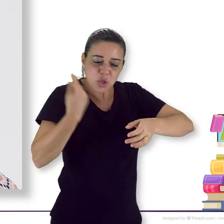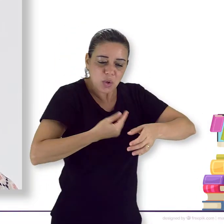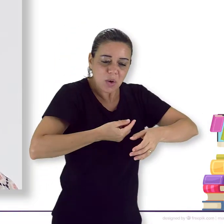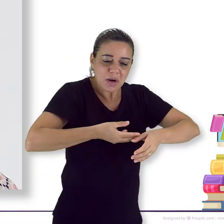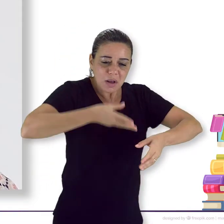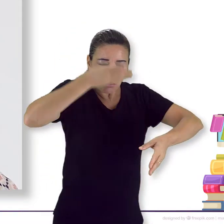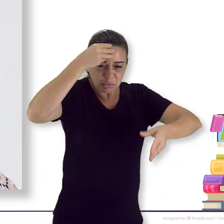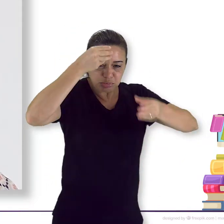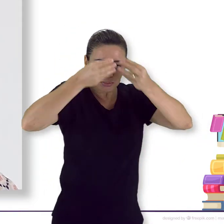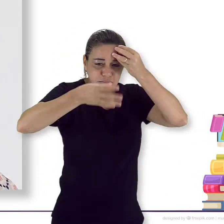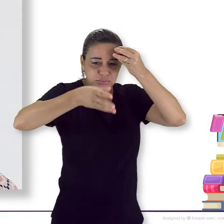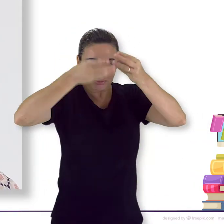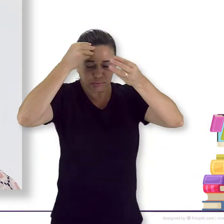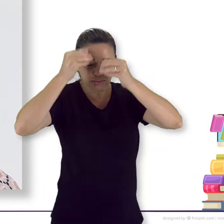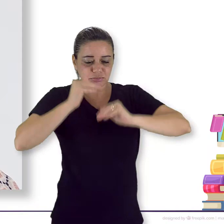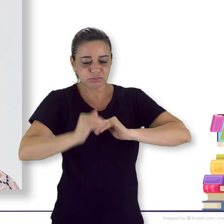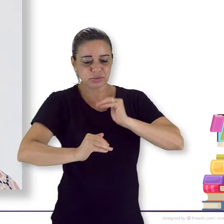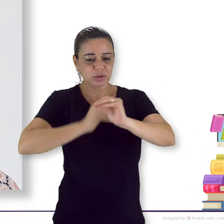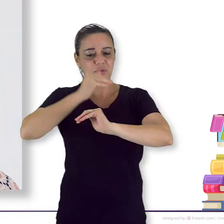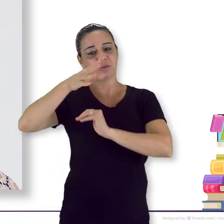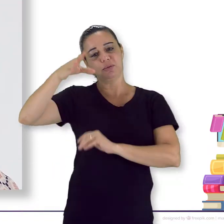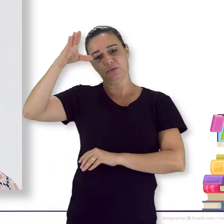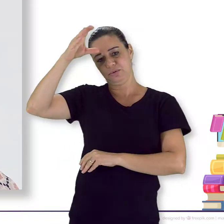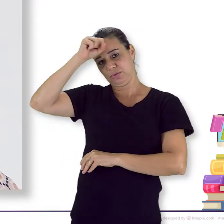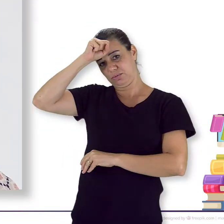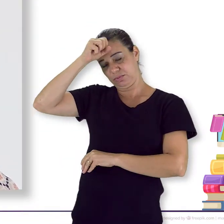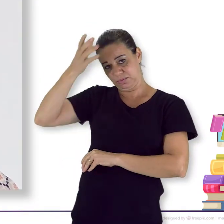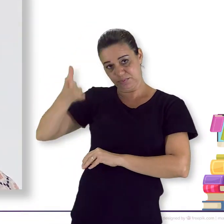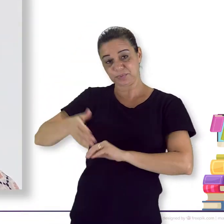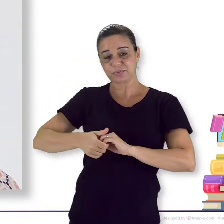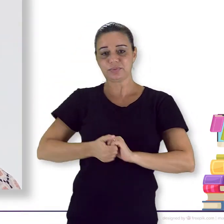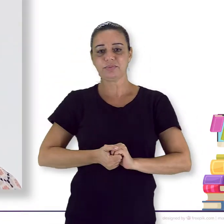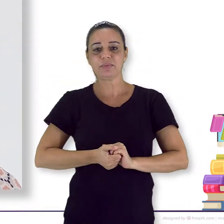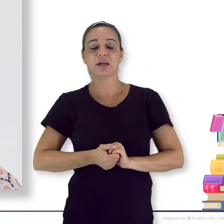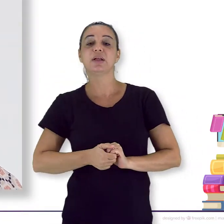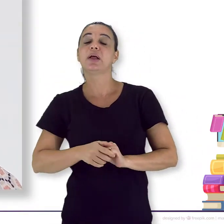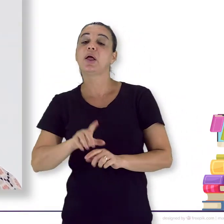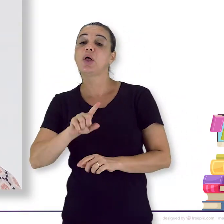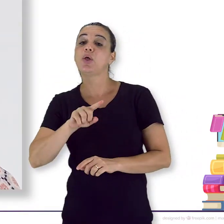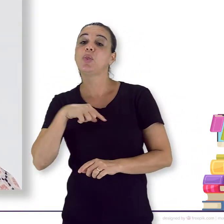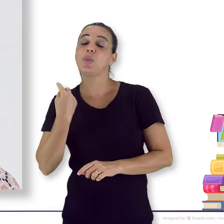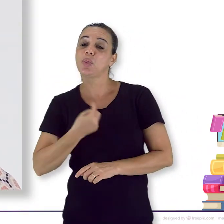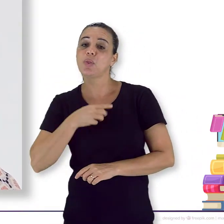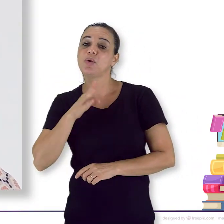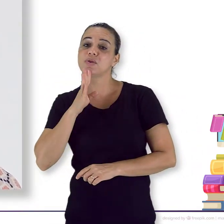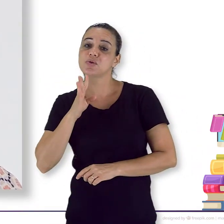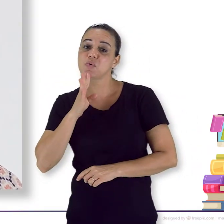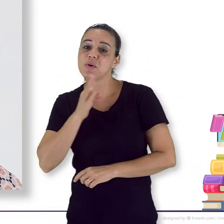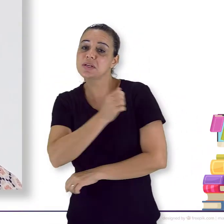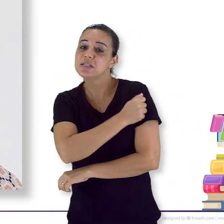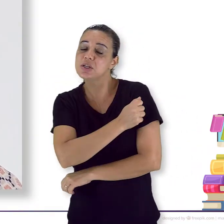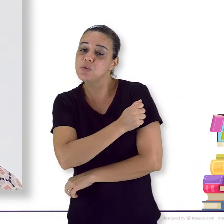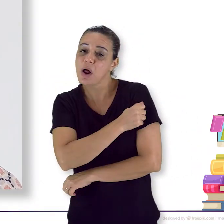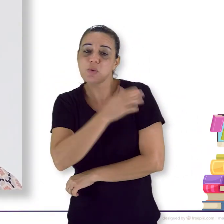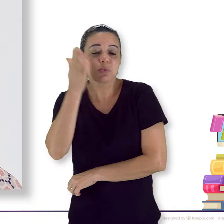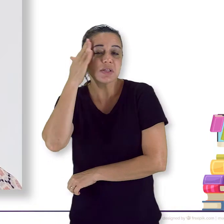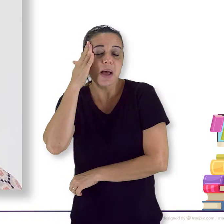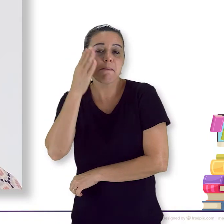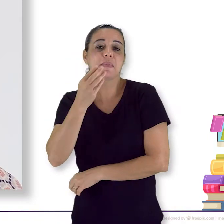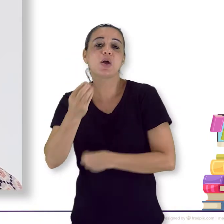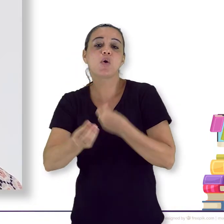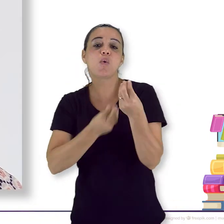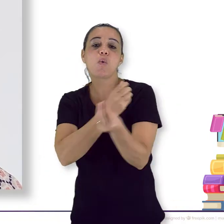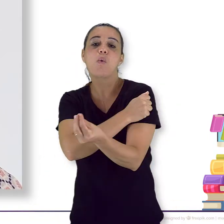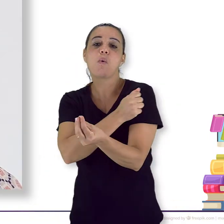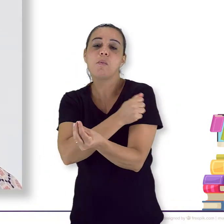relacionado diretamente ao ato, né, de aprender da aprendizagem. Conhecer o nosso aluno, saber de sua